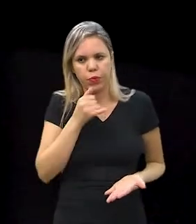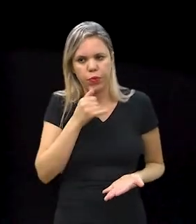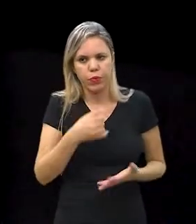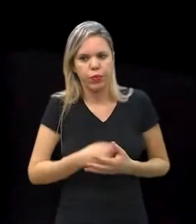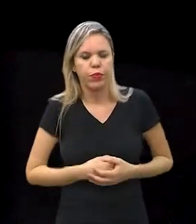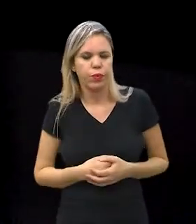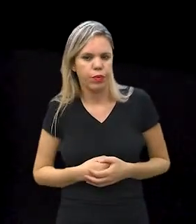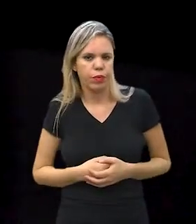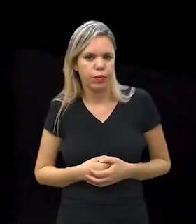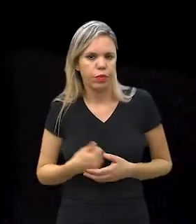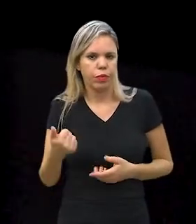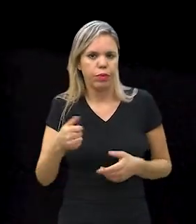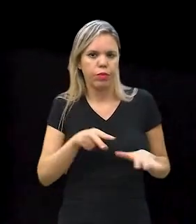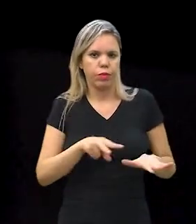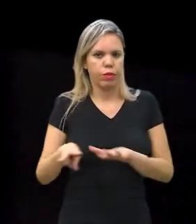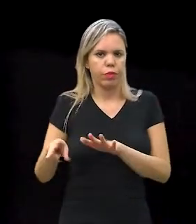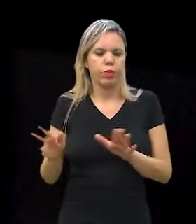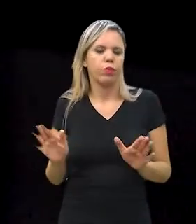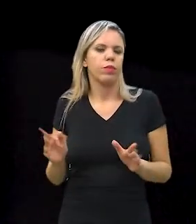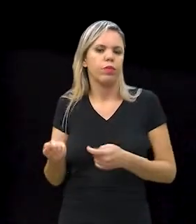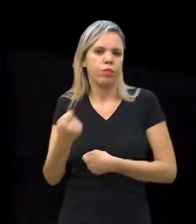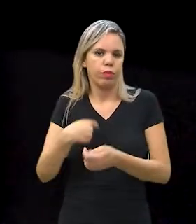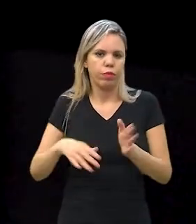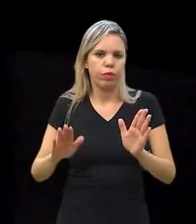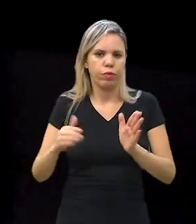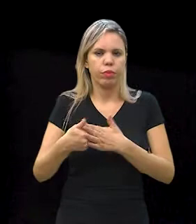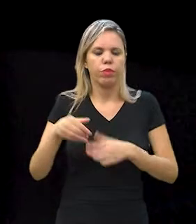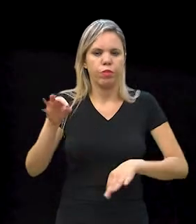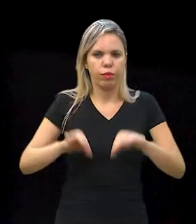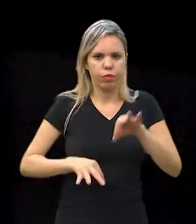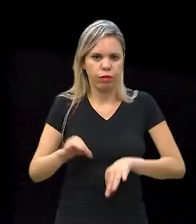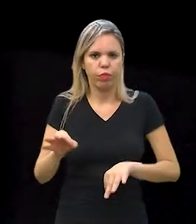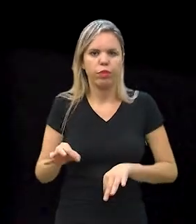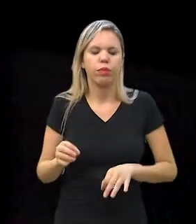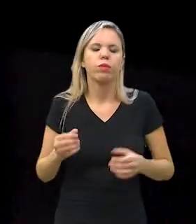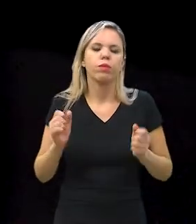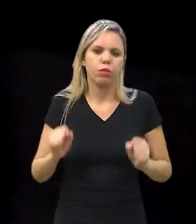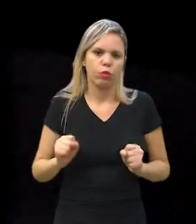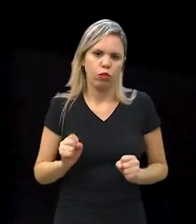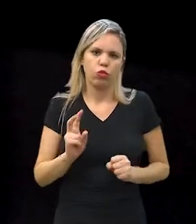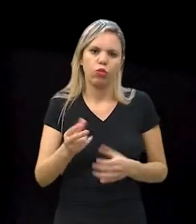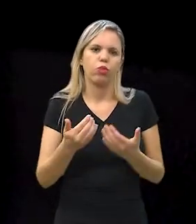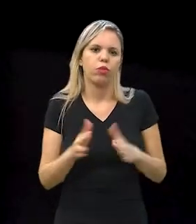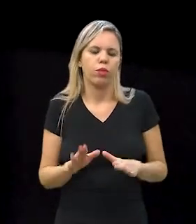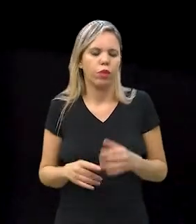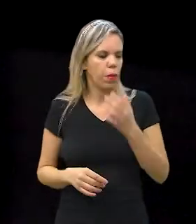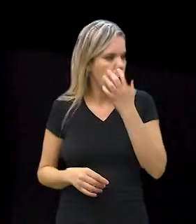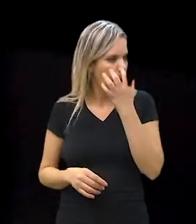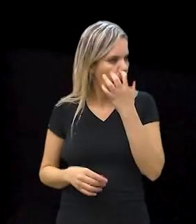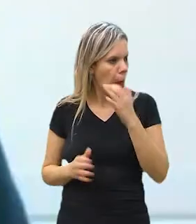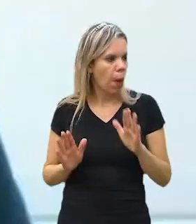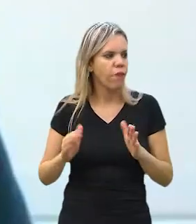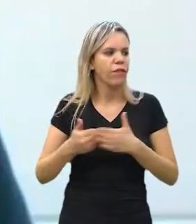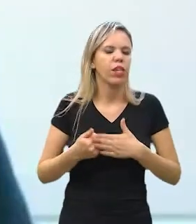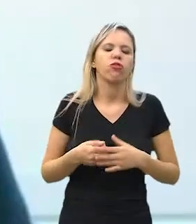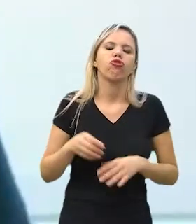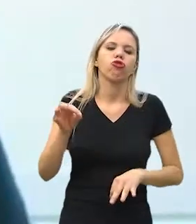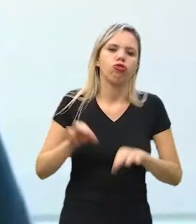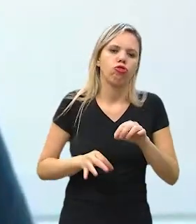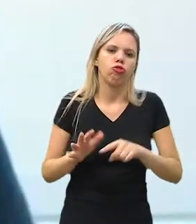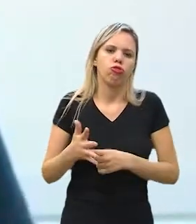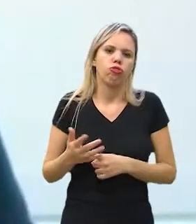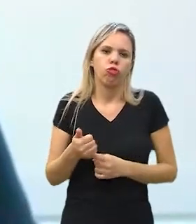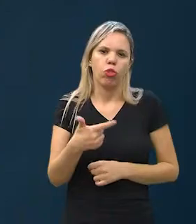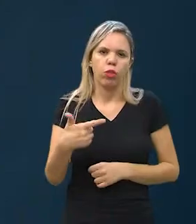que ia acontecer. E nessa primeira semana eu fechei a oficina. O nosso negócio poderia ter ficado aberto, né? Mas eu